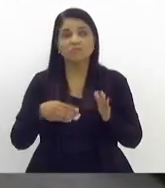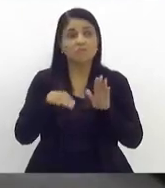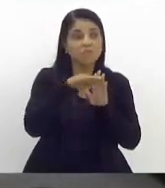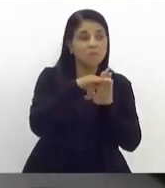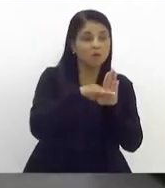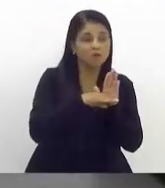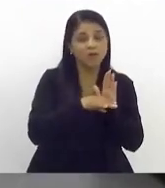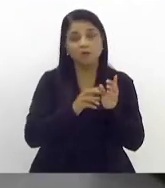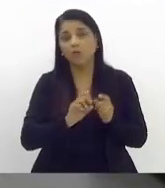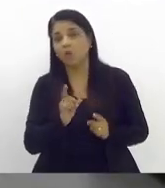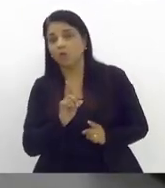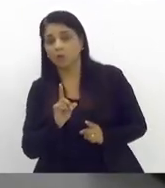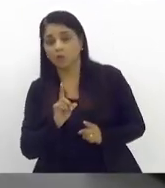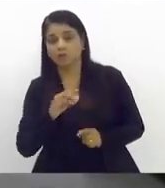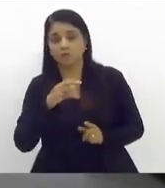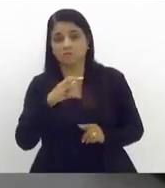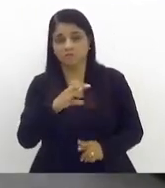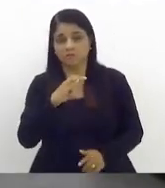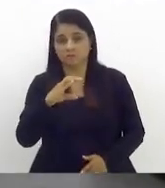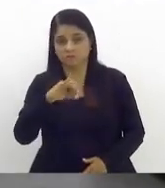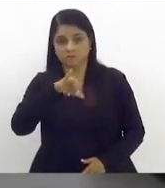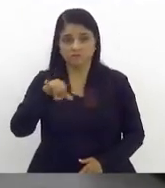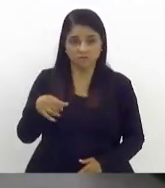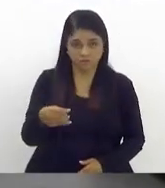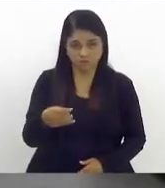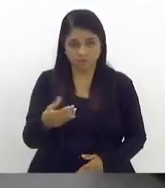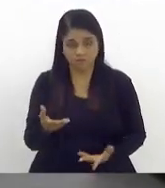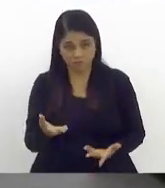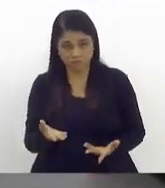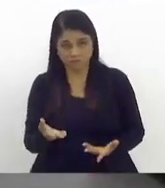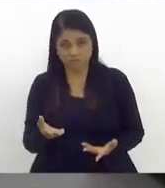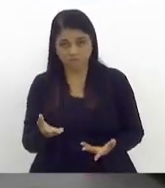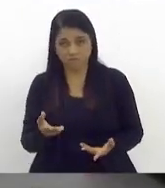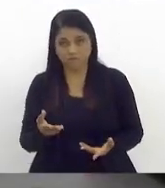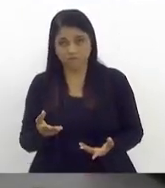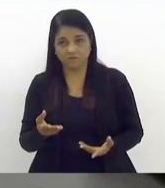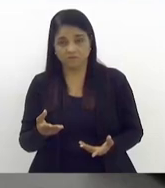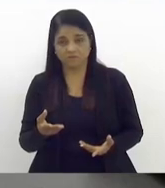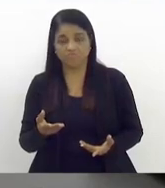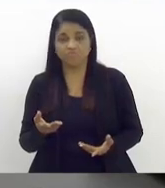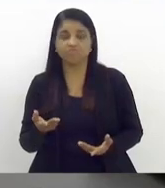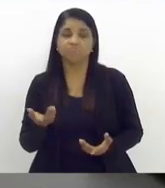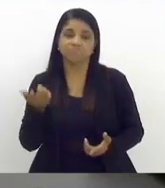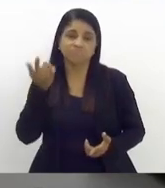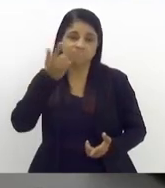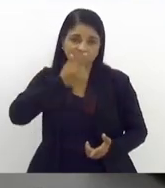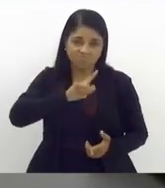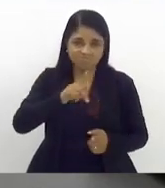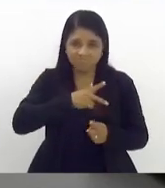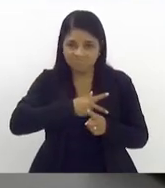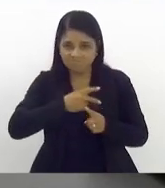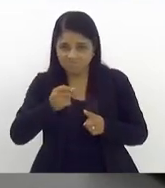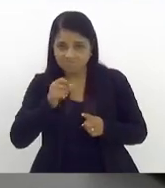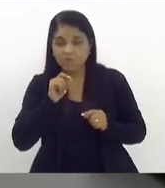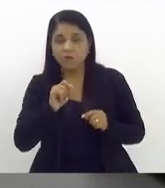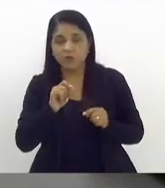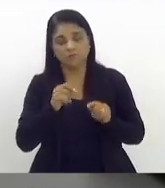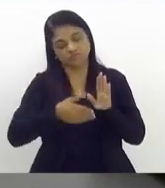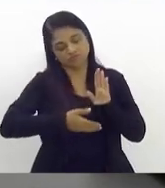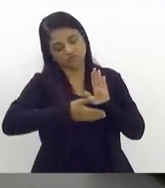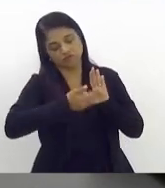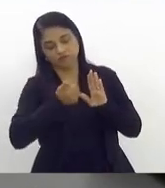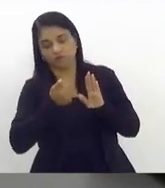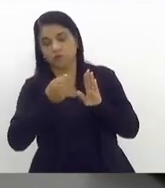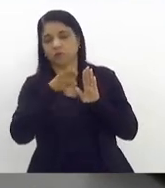na CCJ em função disso. Mas isso tudo é vencido, uma vez que Vossa Excelência retira de pauta.